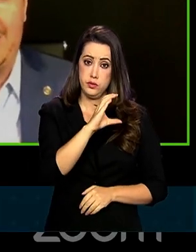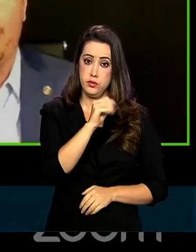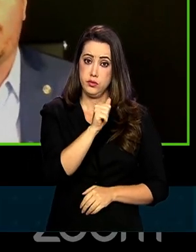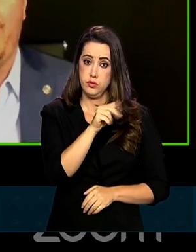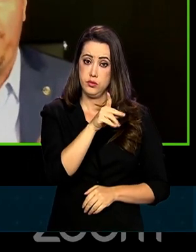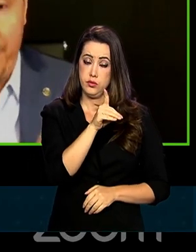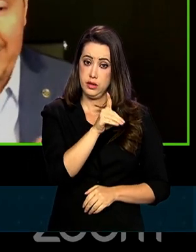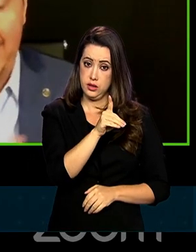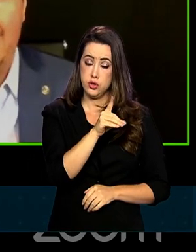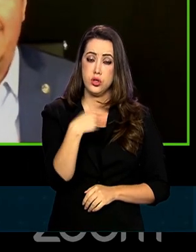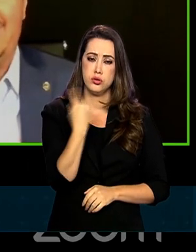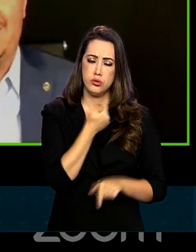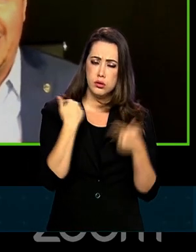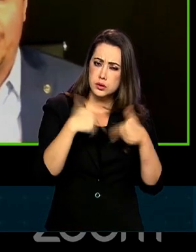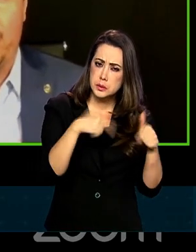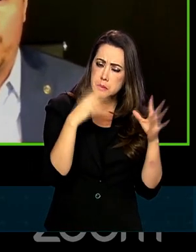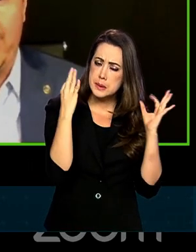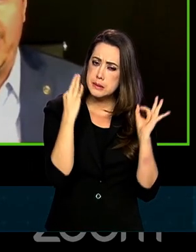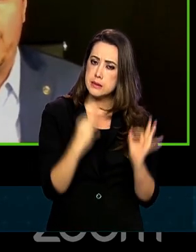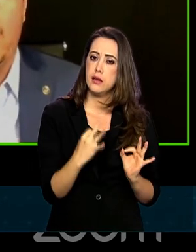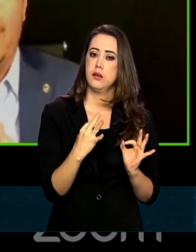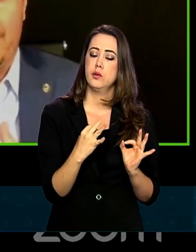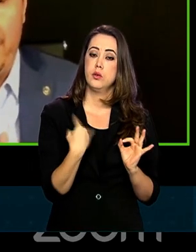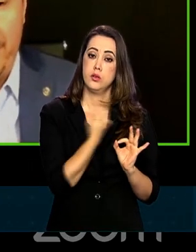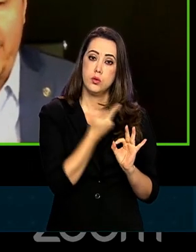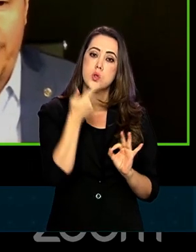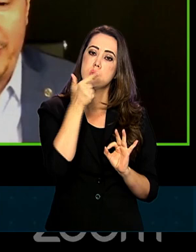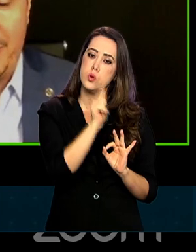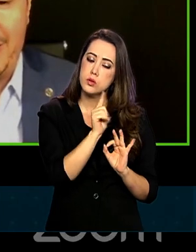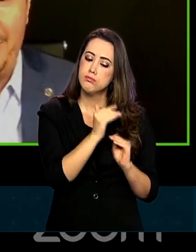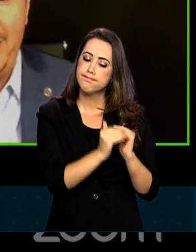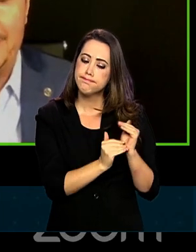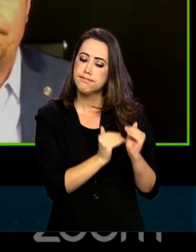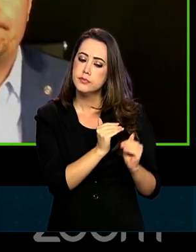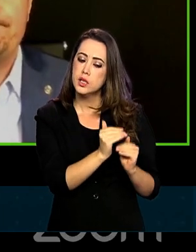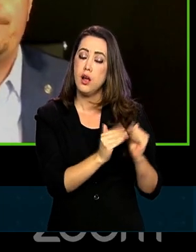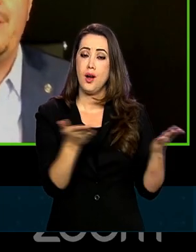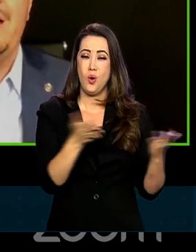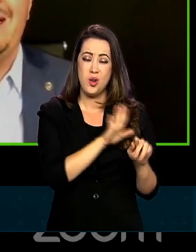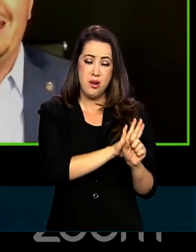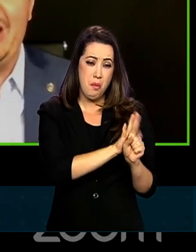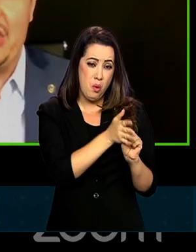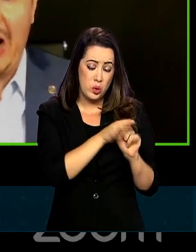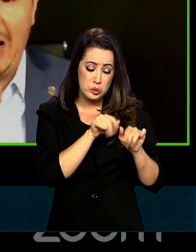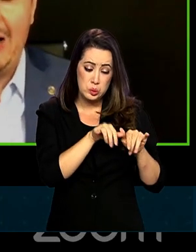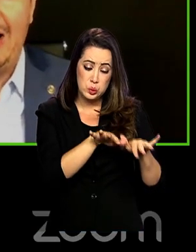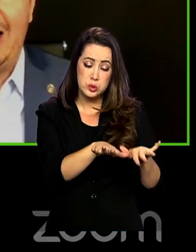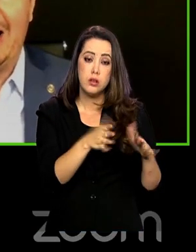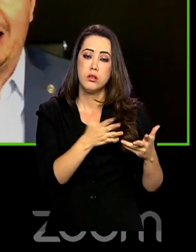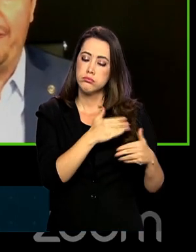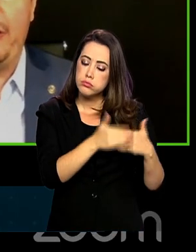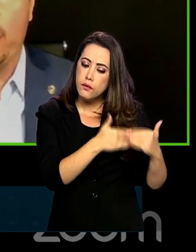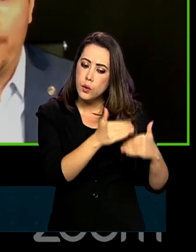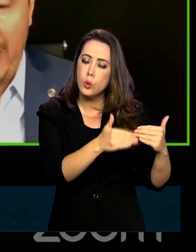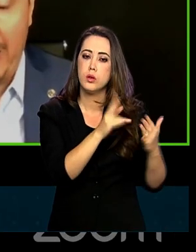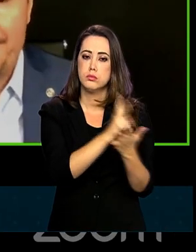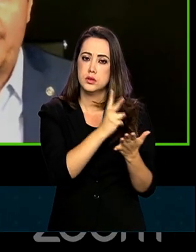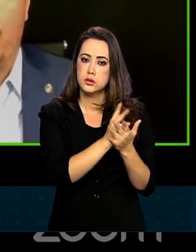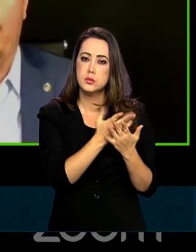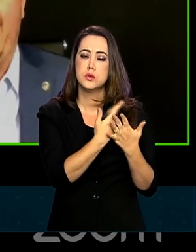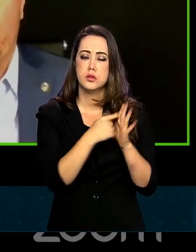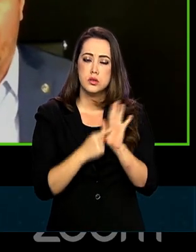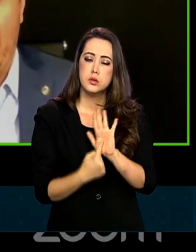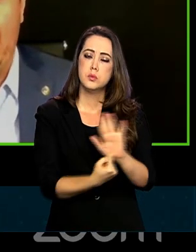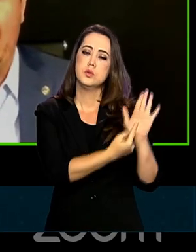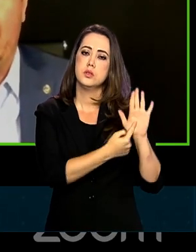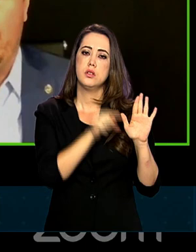nossa lição de casa muito bem feita, estamos conseguindo viver o momento de pandemia e já vislumbrar